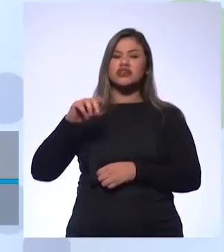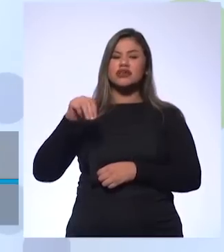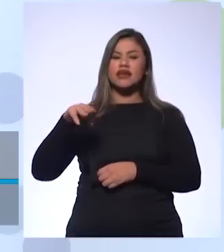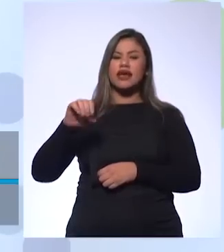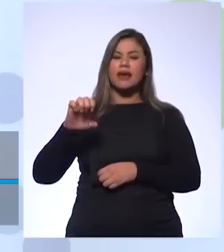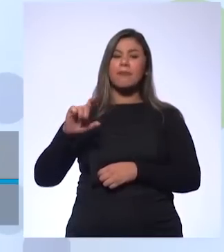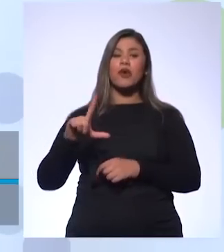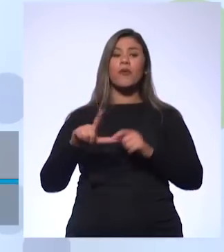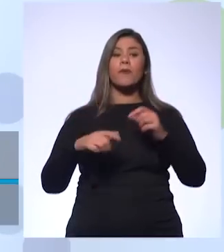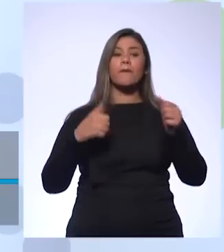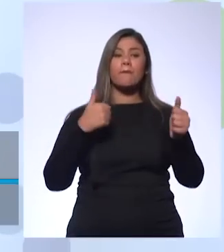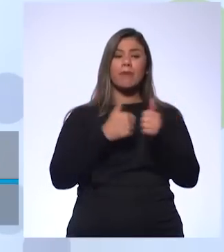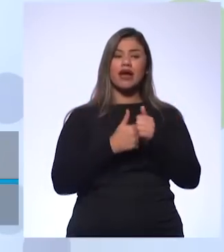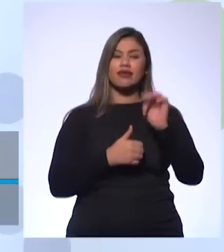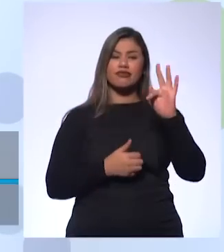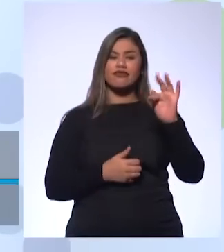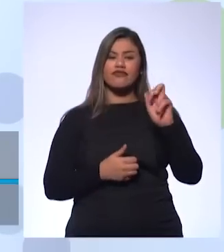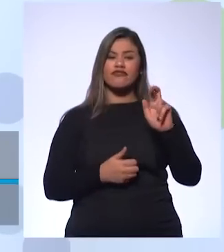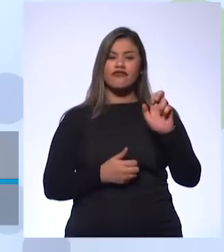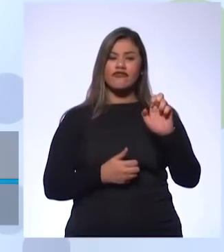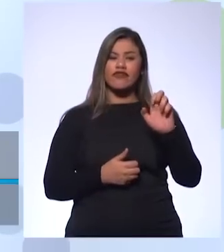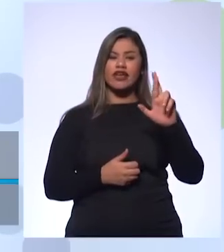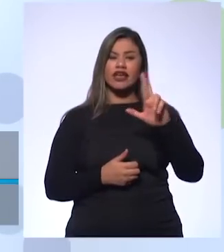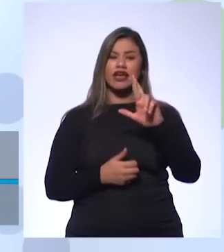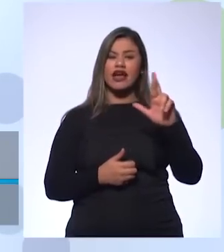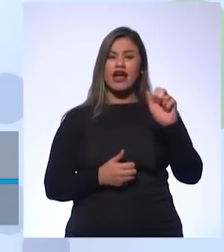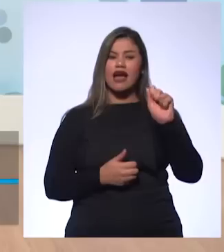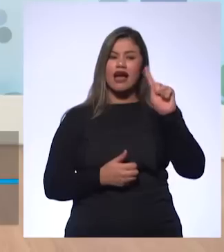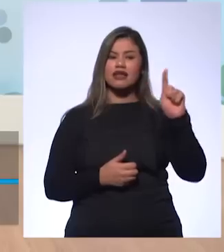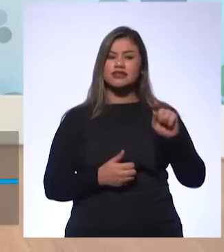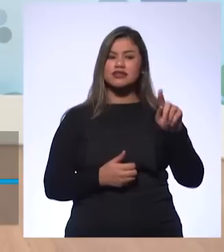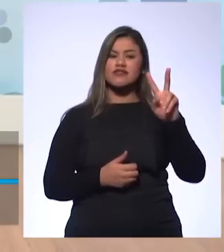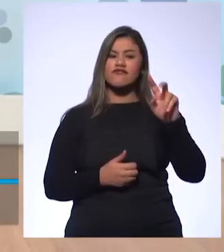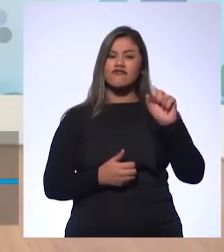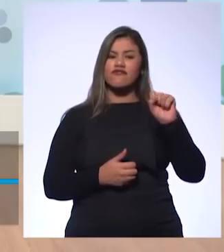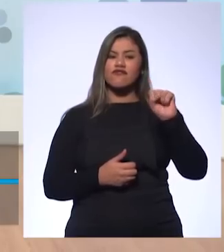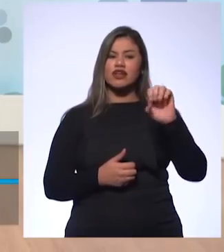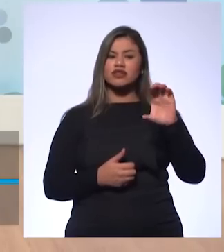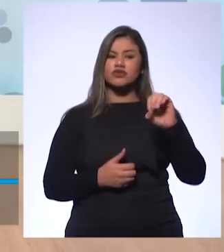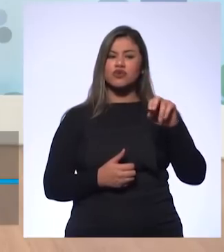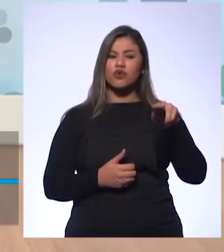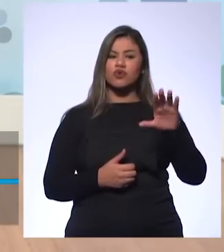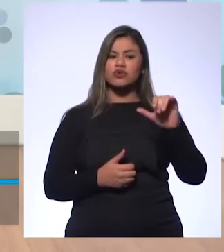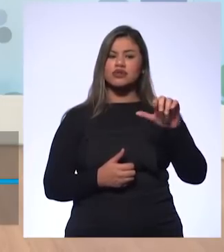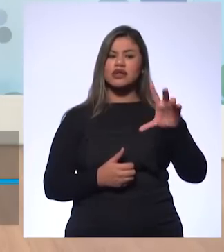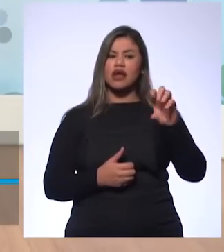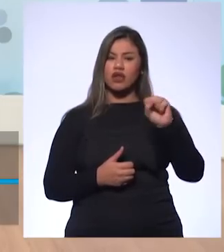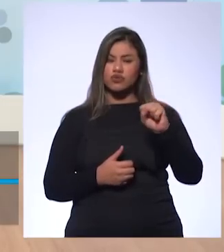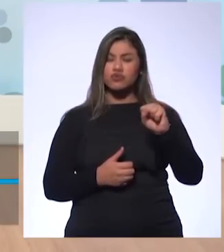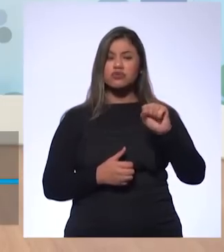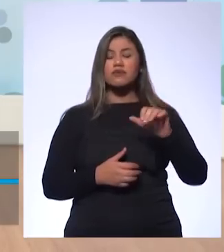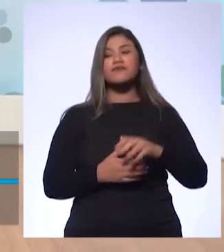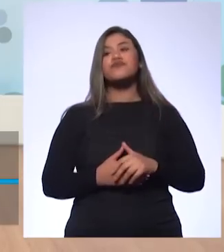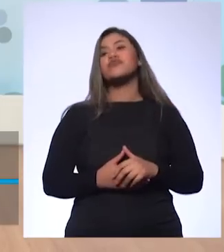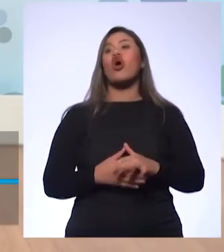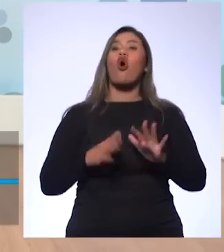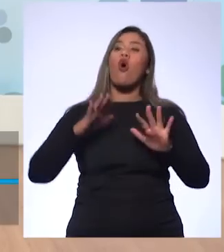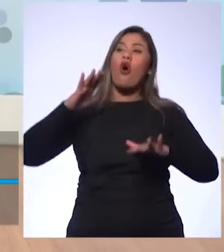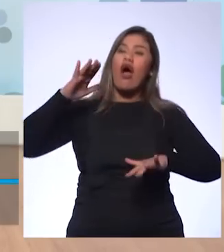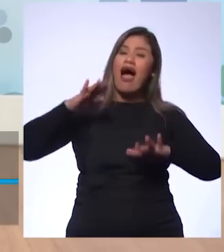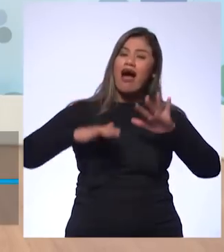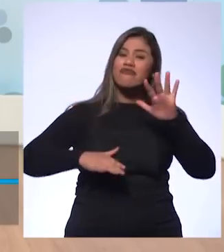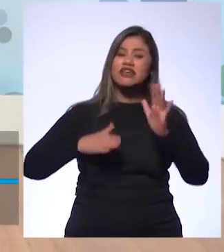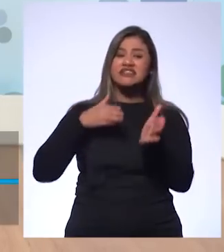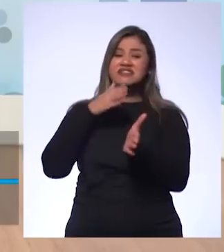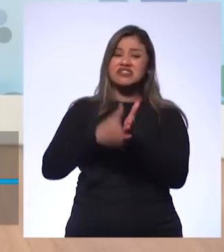Vasconcelos já e tal. Gente, e os alunos dizem, não, professora, metrô não. Às vezes, minha mãe me leva em algum lugar de trem, aí eu vou